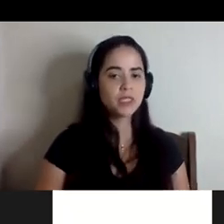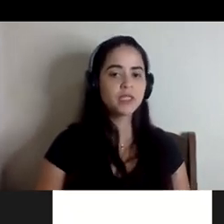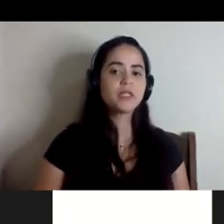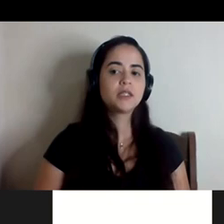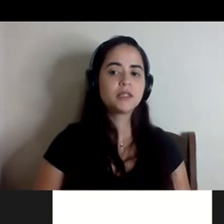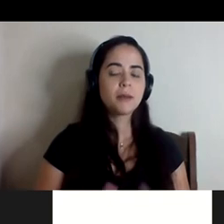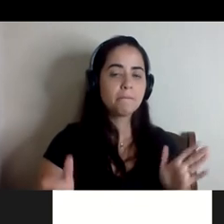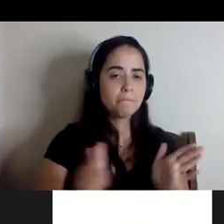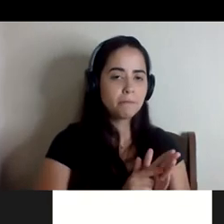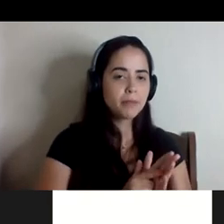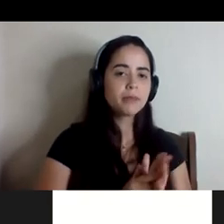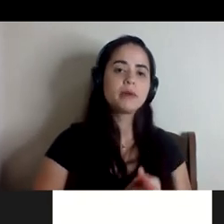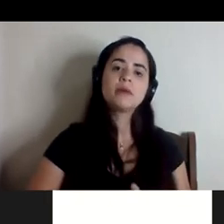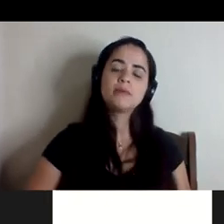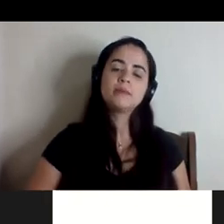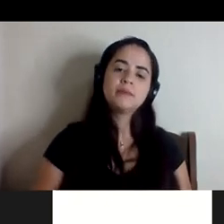sujeitos, principalmente.